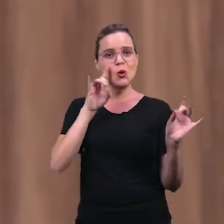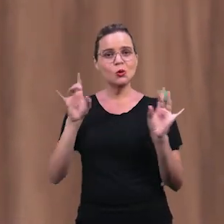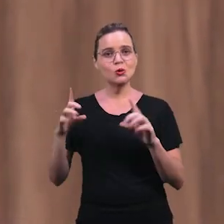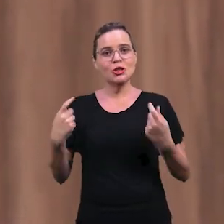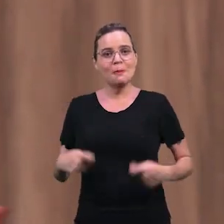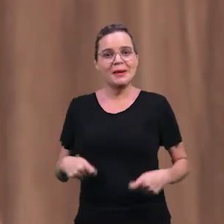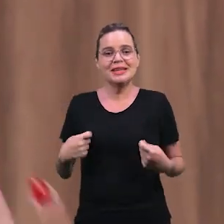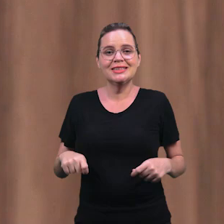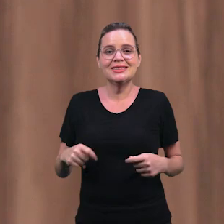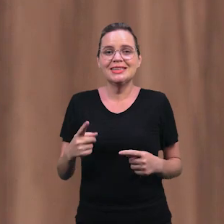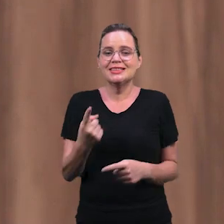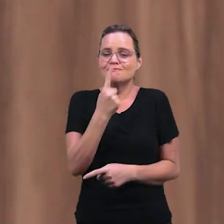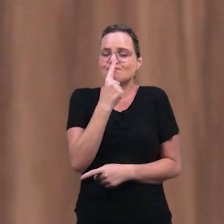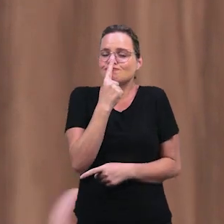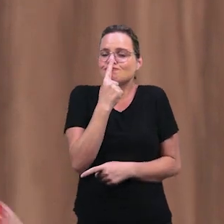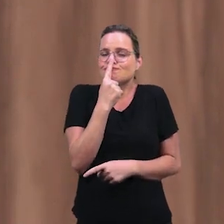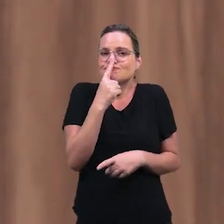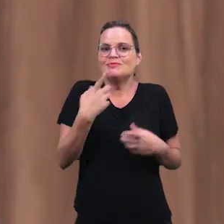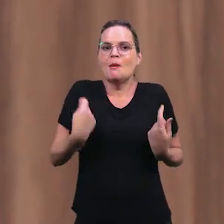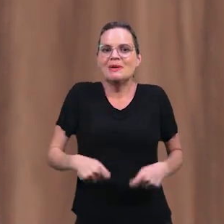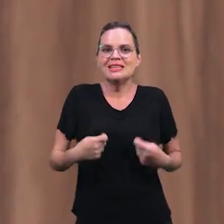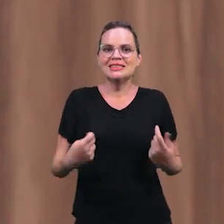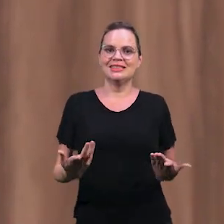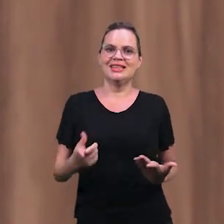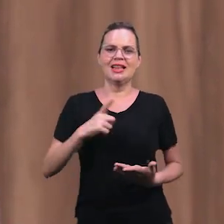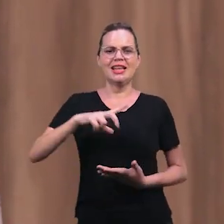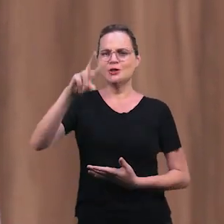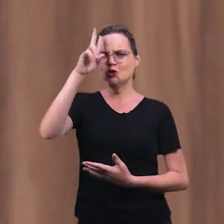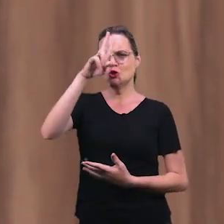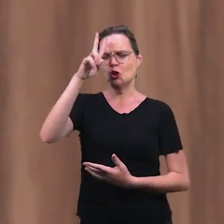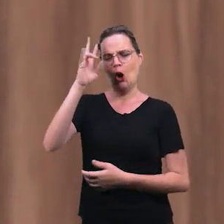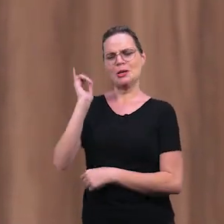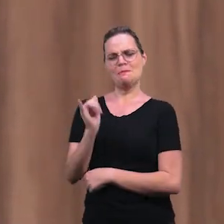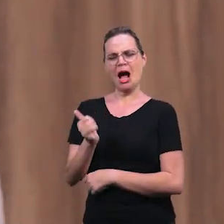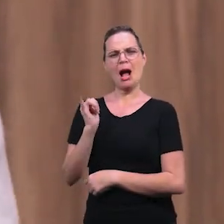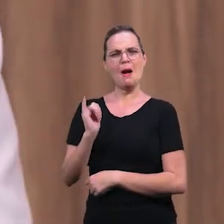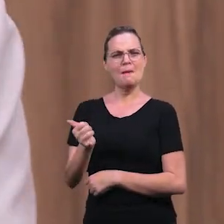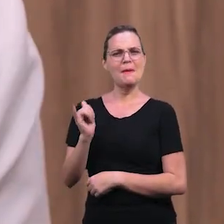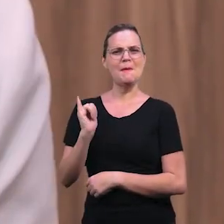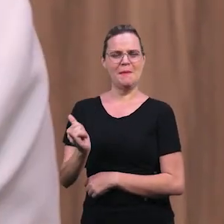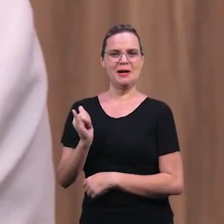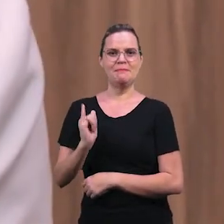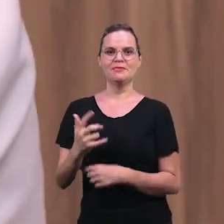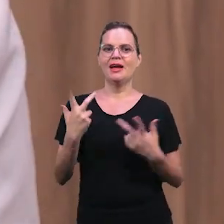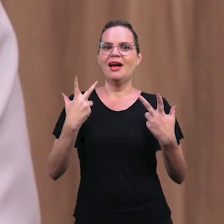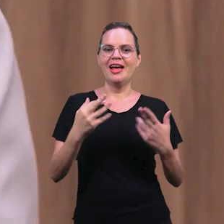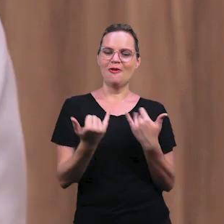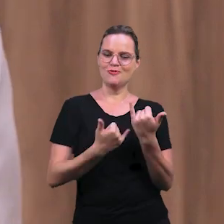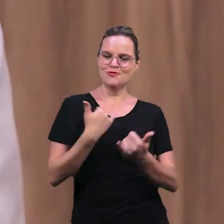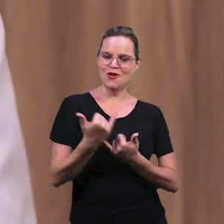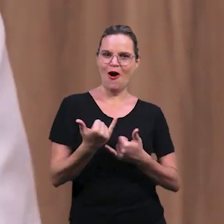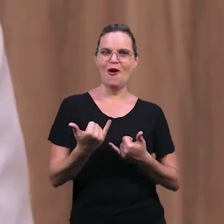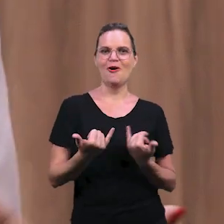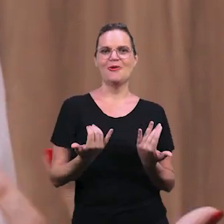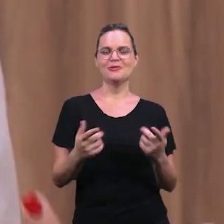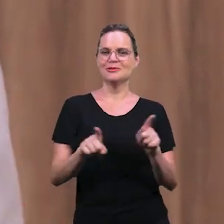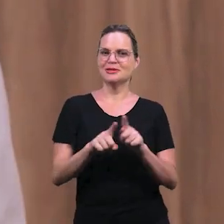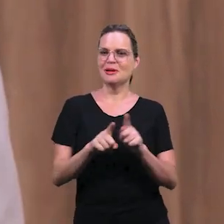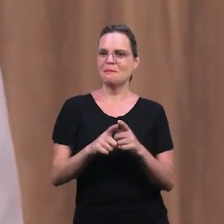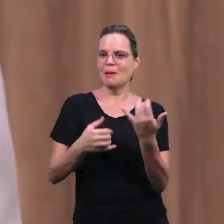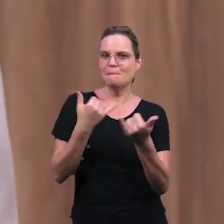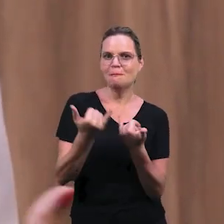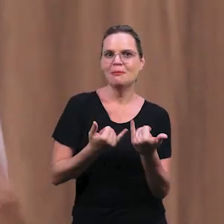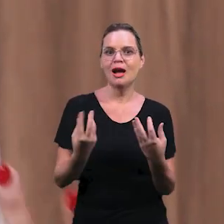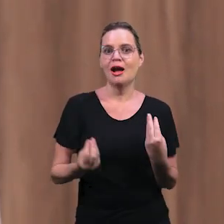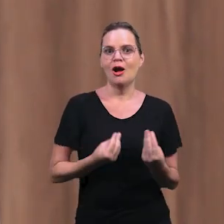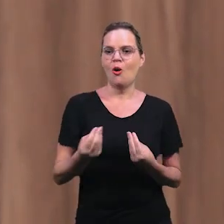bom, né? Se aproximar, ter histórias maravilhosas para contar, né? E a gente falou dos jogos, das brincadeiras, do modo como a gente